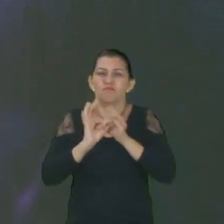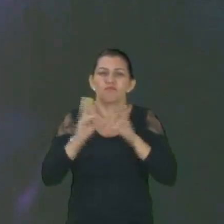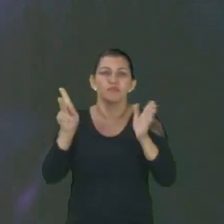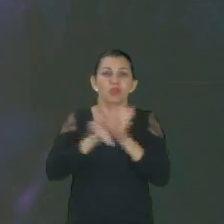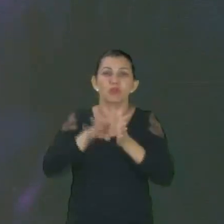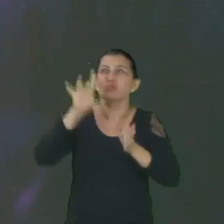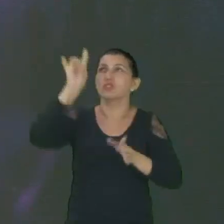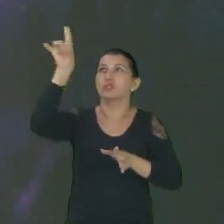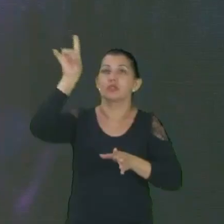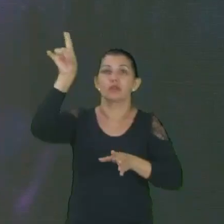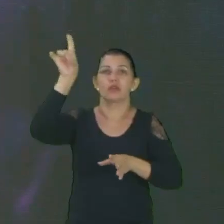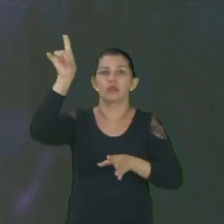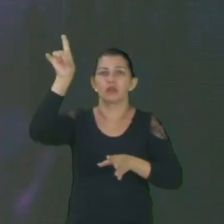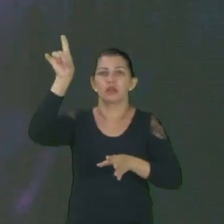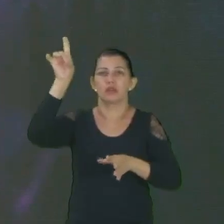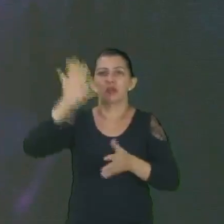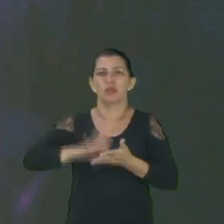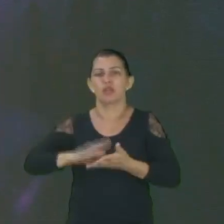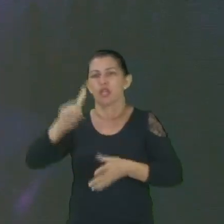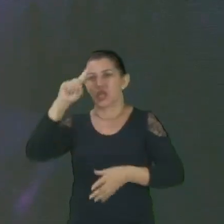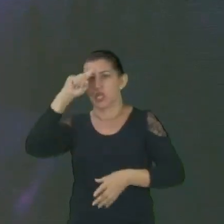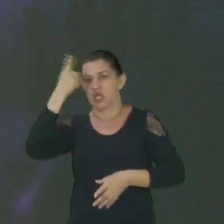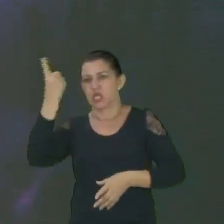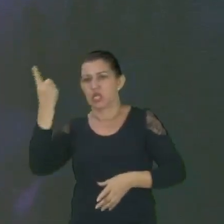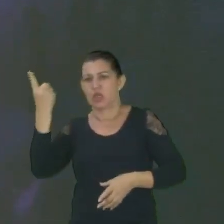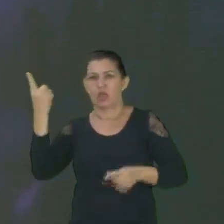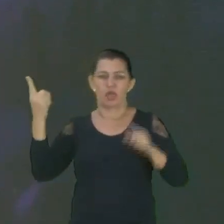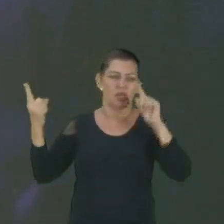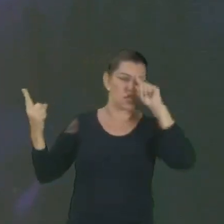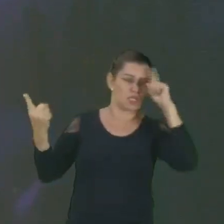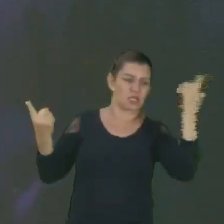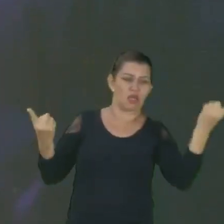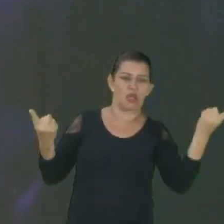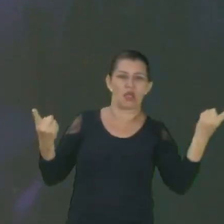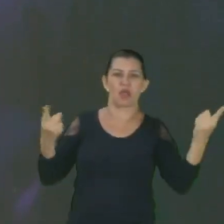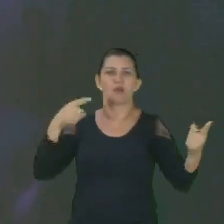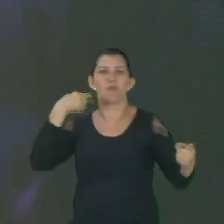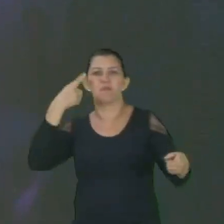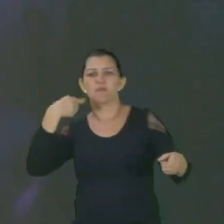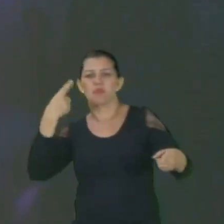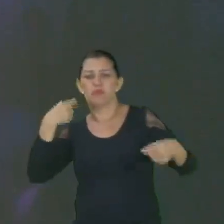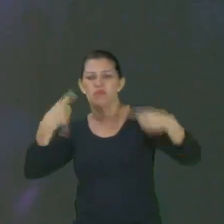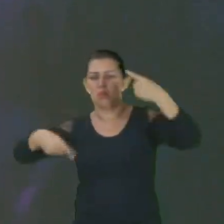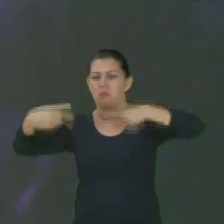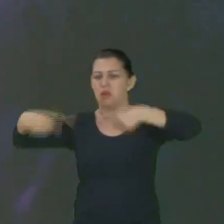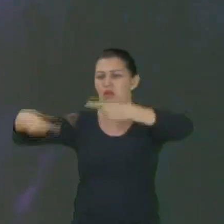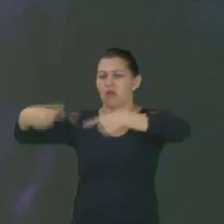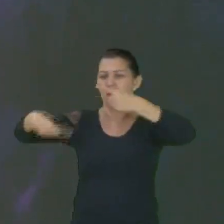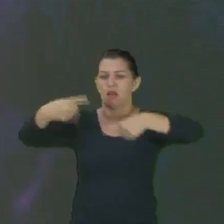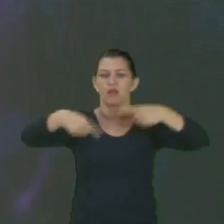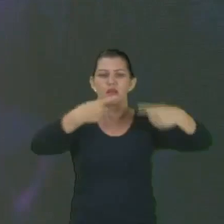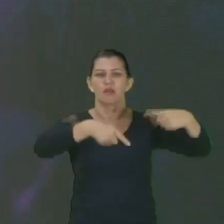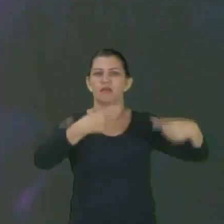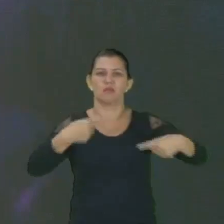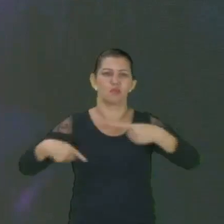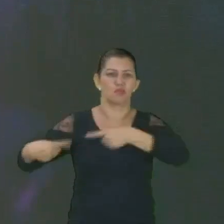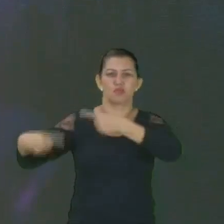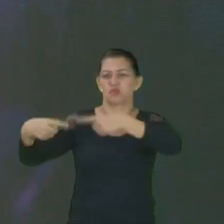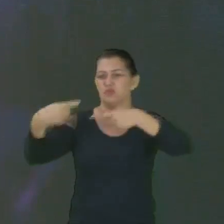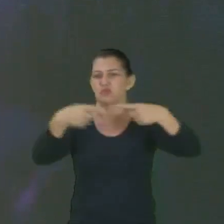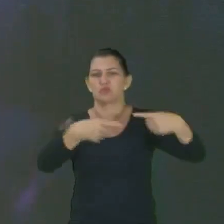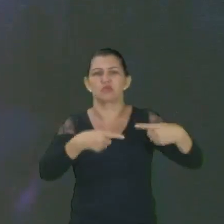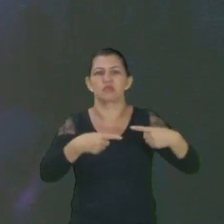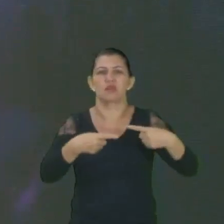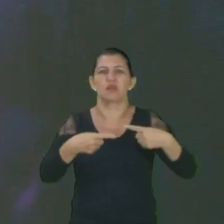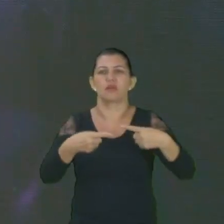somos classificados por ideologias políticas ou de outras preferências.